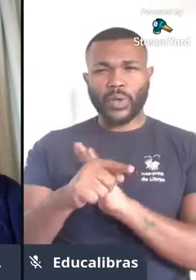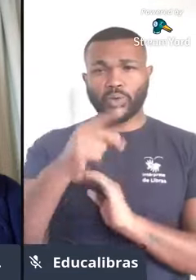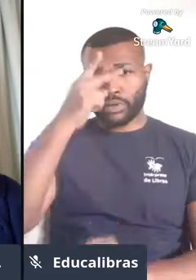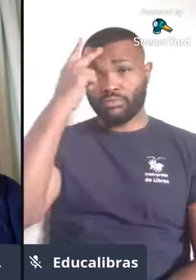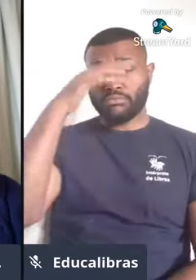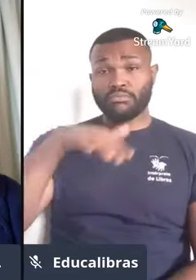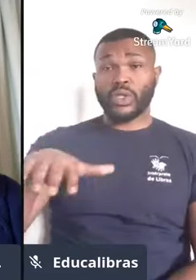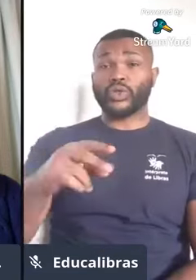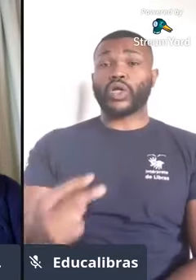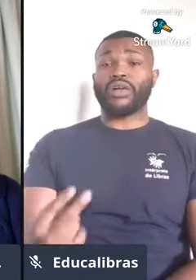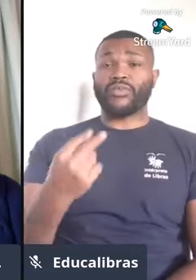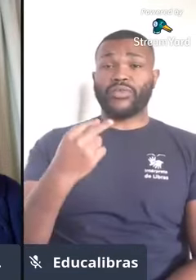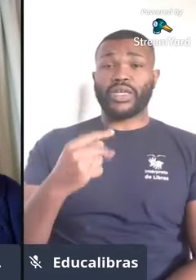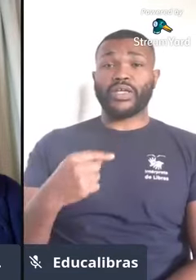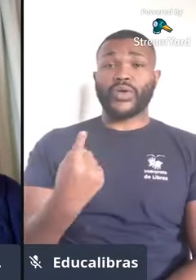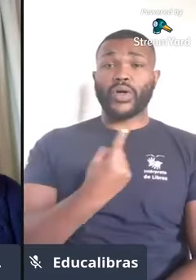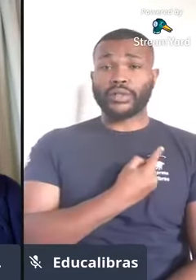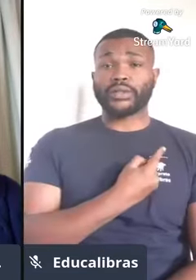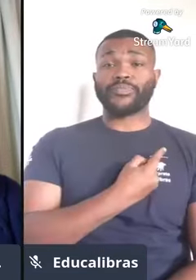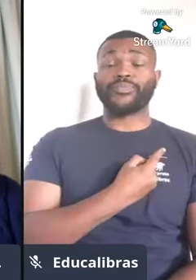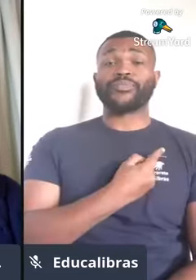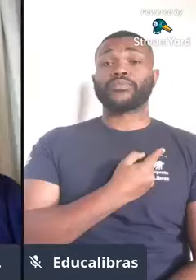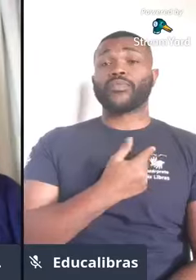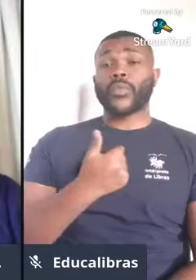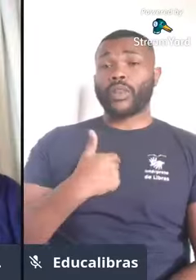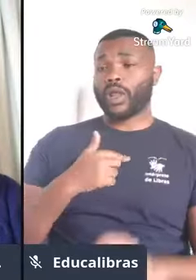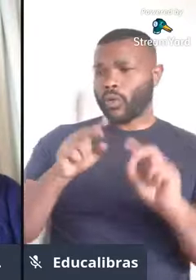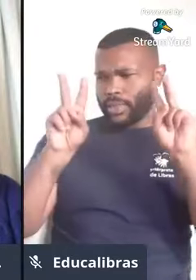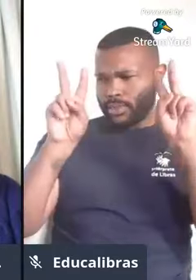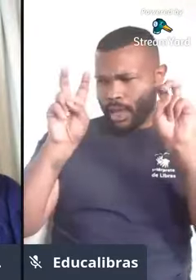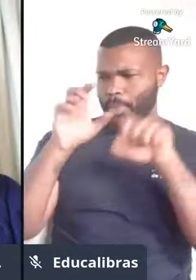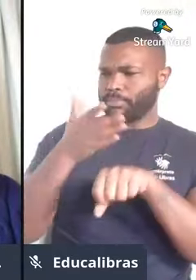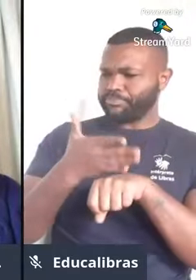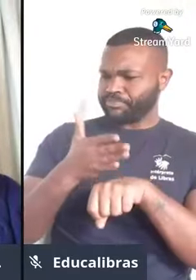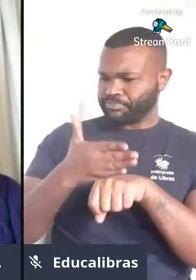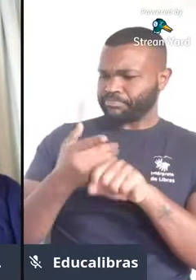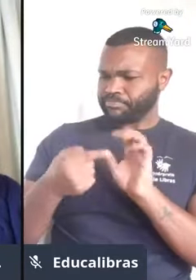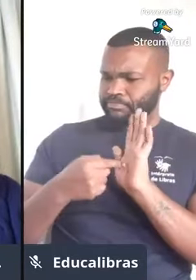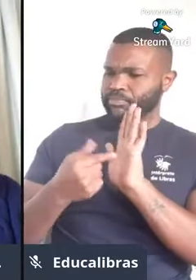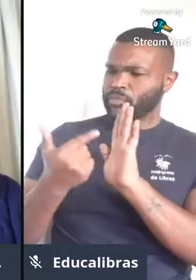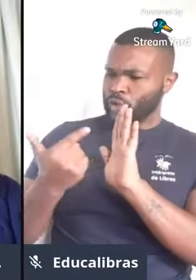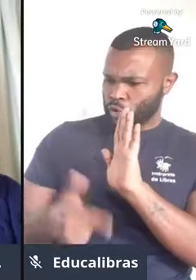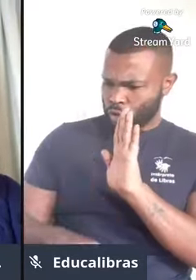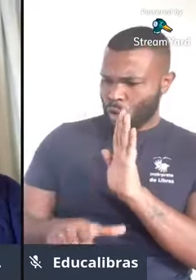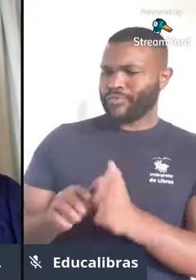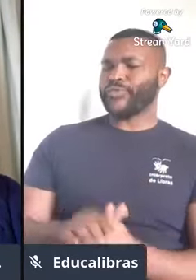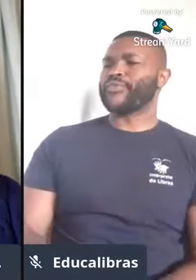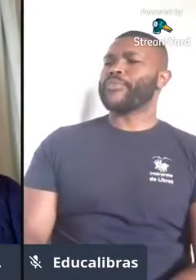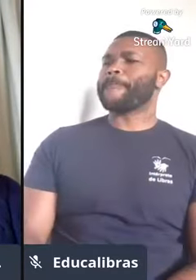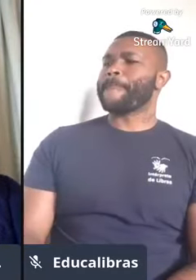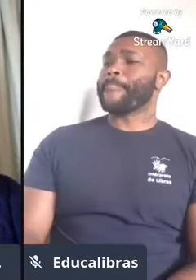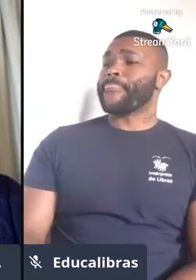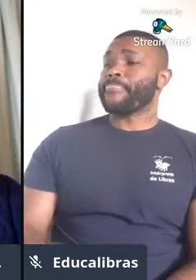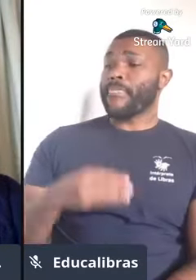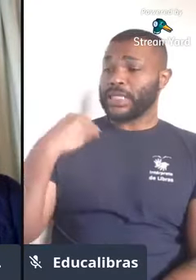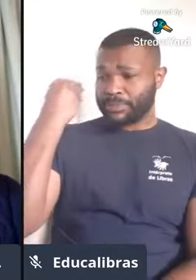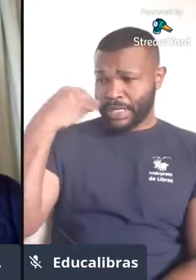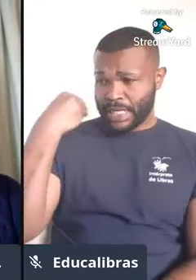assistindo. Eu só quero voltar para o tema do estágio de novo, porque quando, né, pela própria experiência da